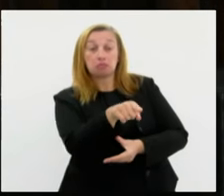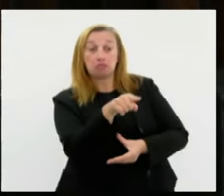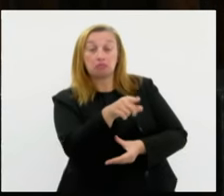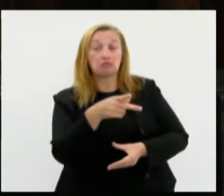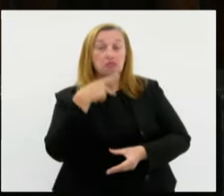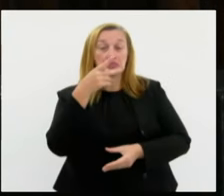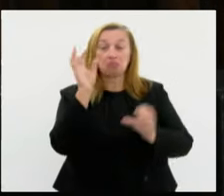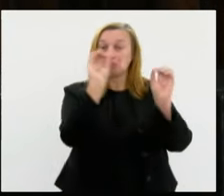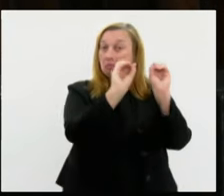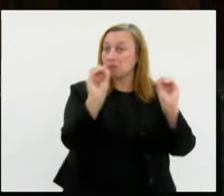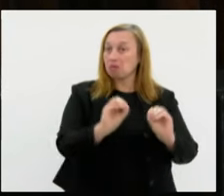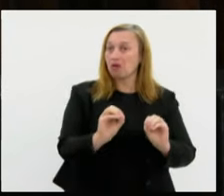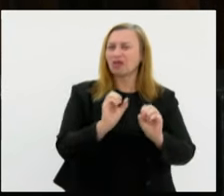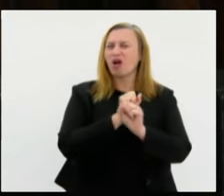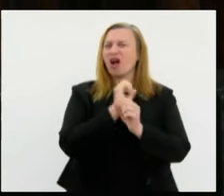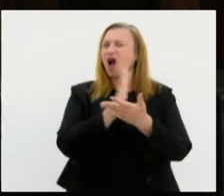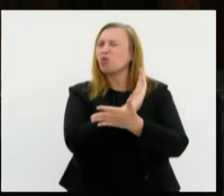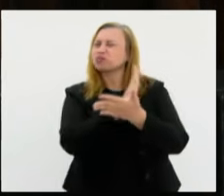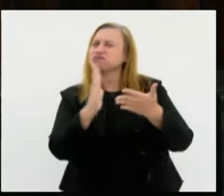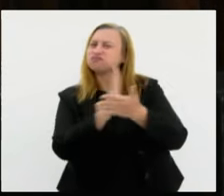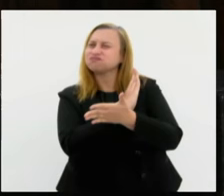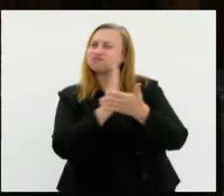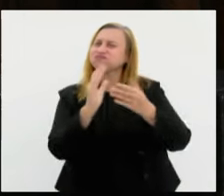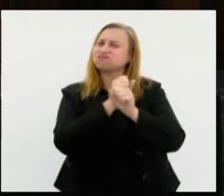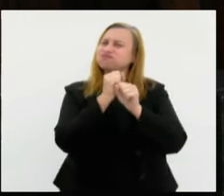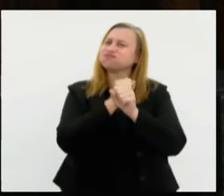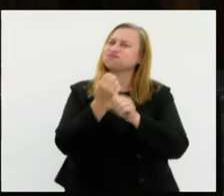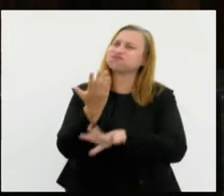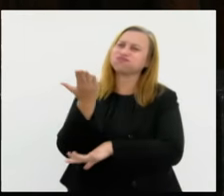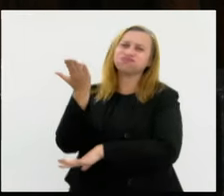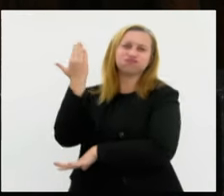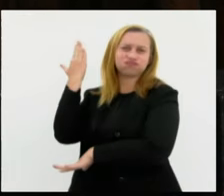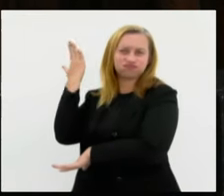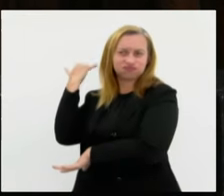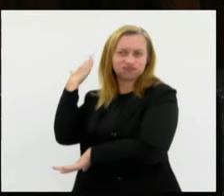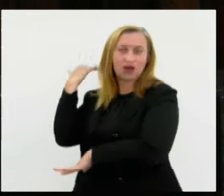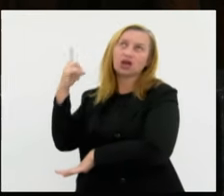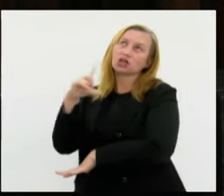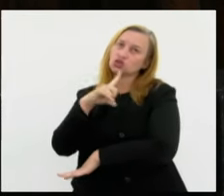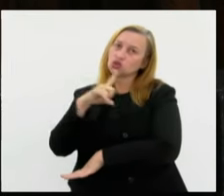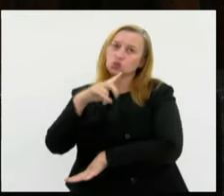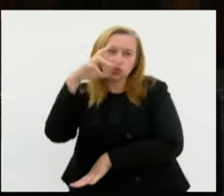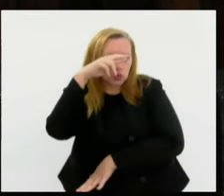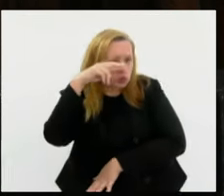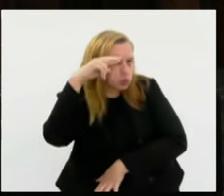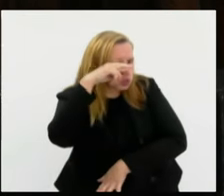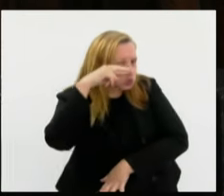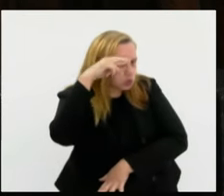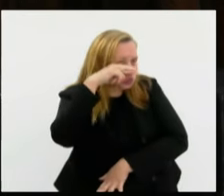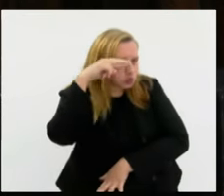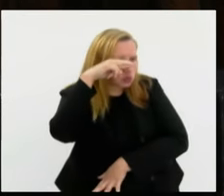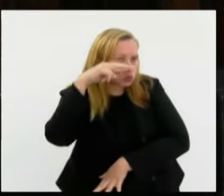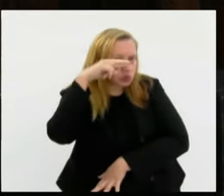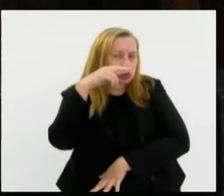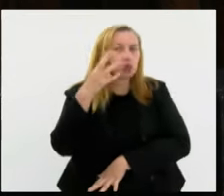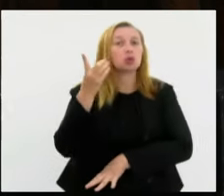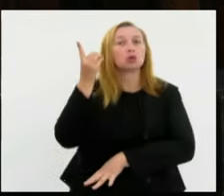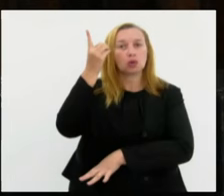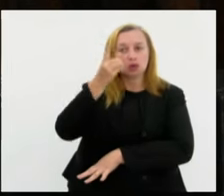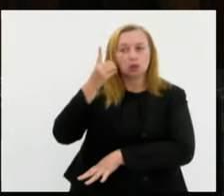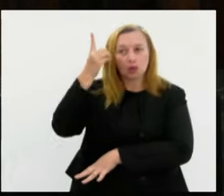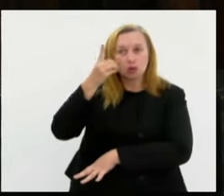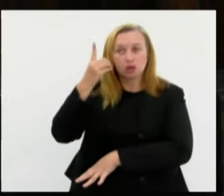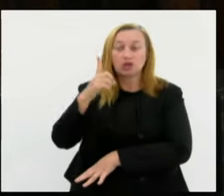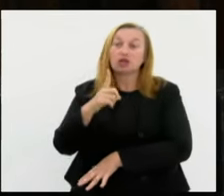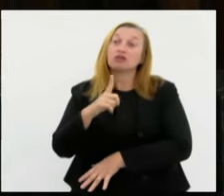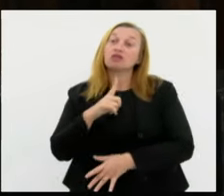de alguns anos atrás que tinha como objeto a investigação, e aqui fica aqui as